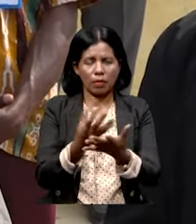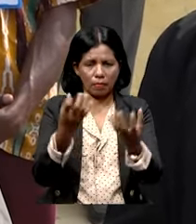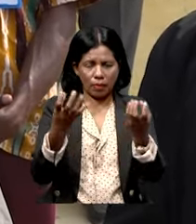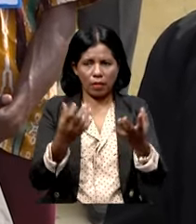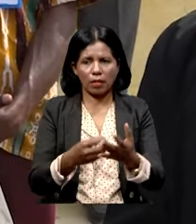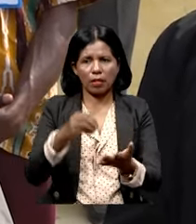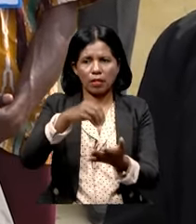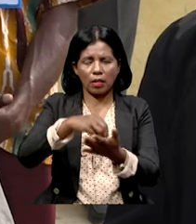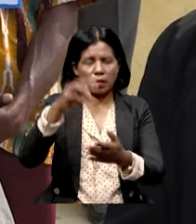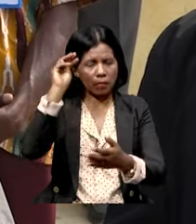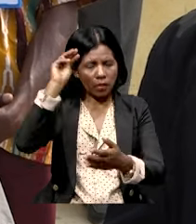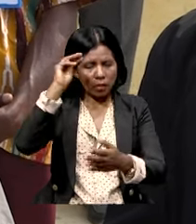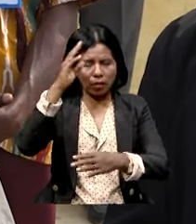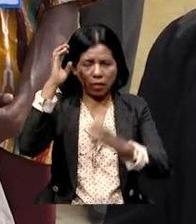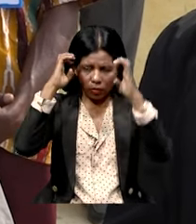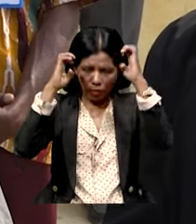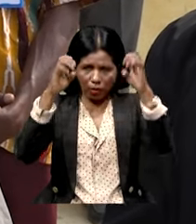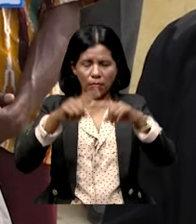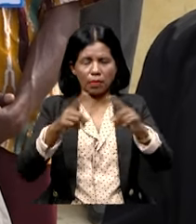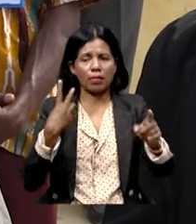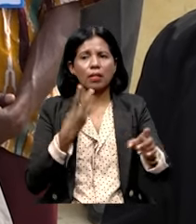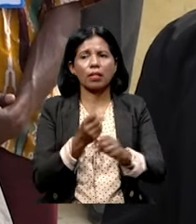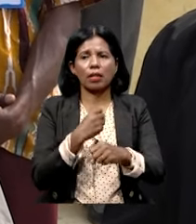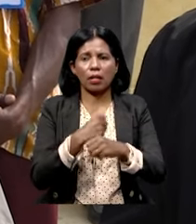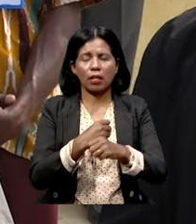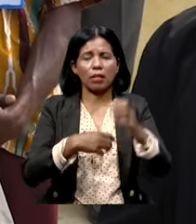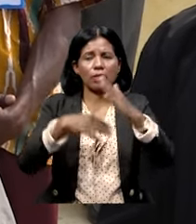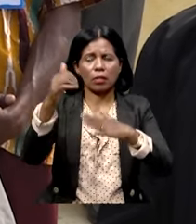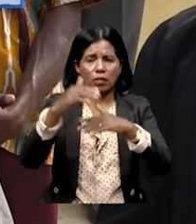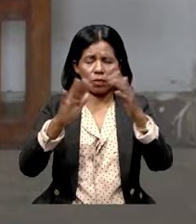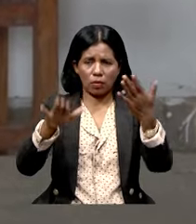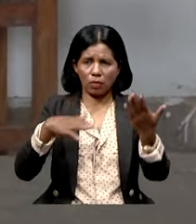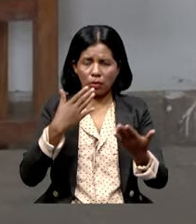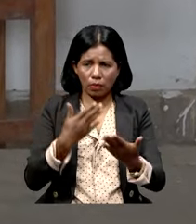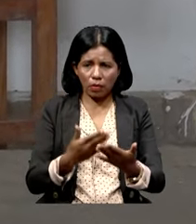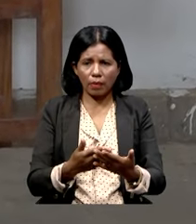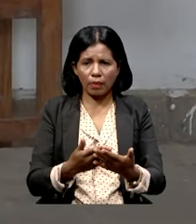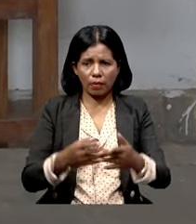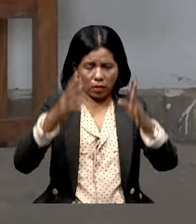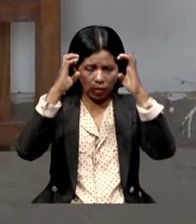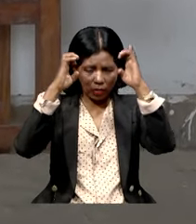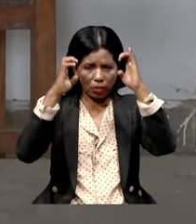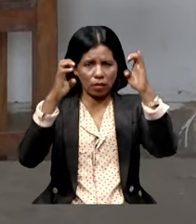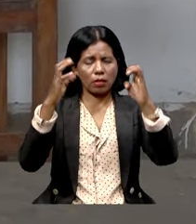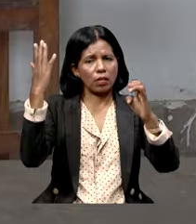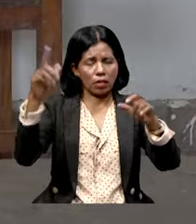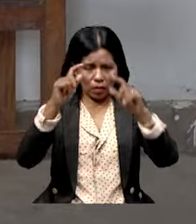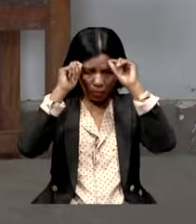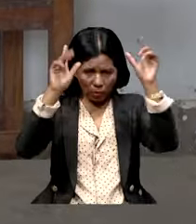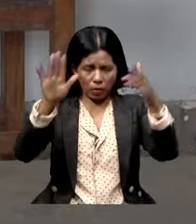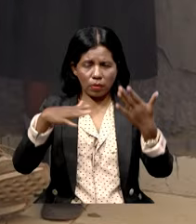está o Ministério da Educação. Mas bem, Itahalo, qual a infraestrutura para a educação e a Timor